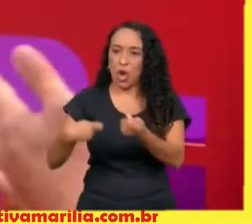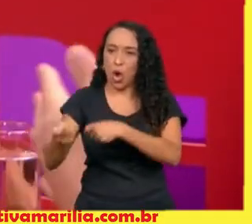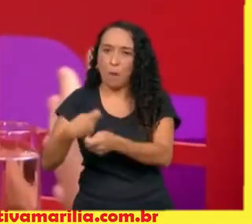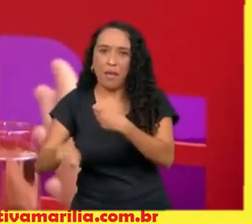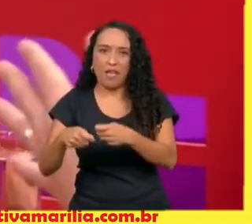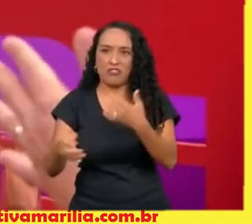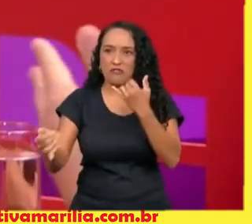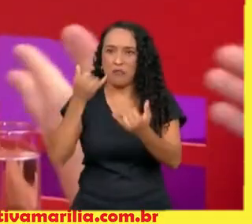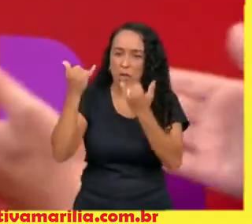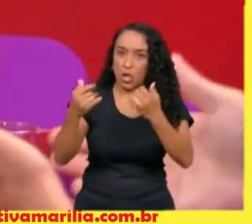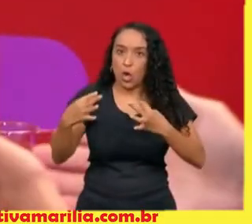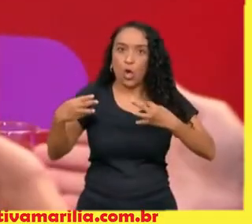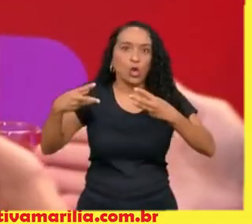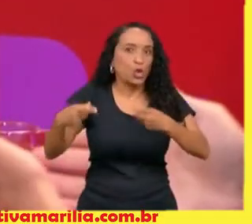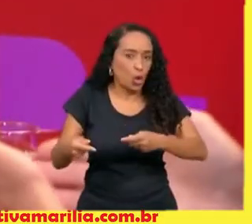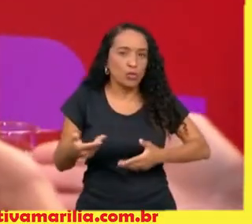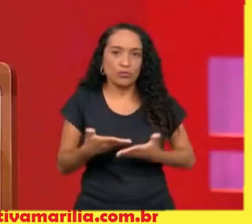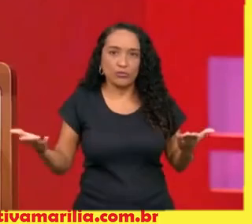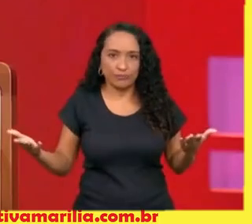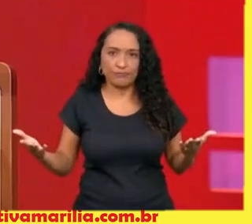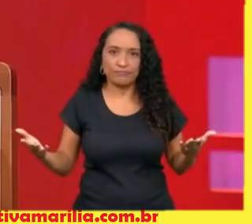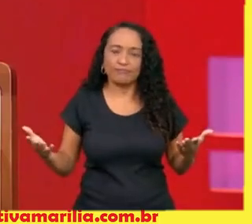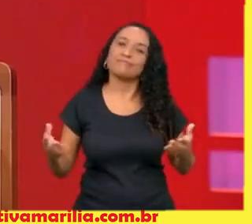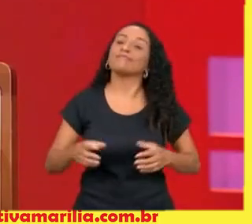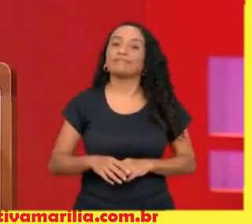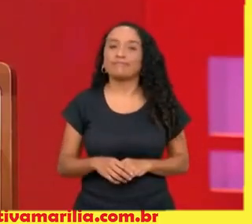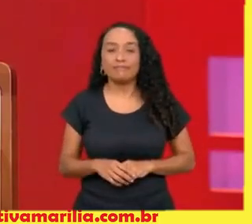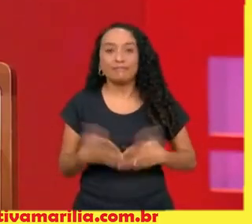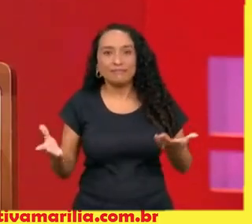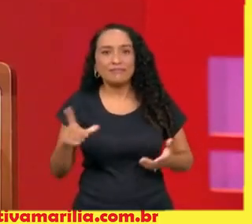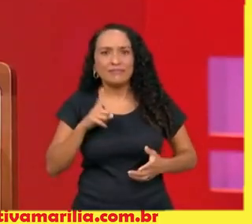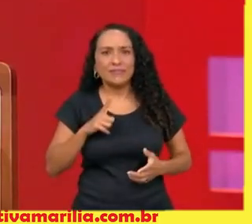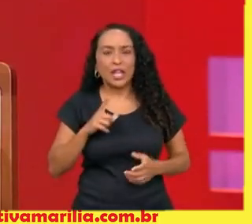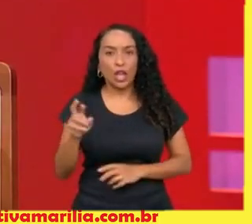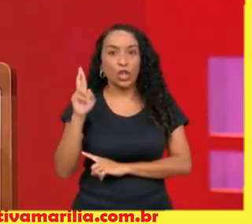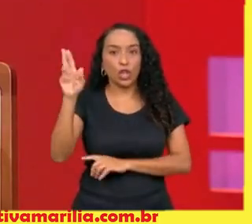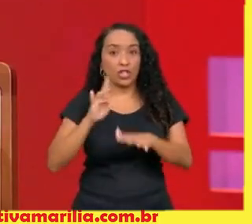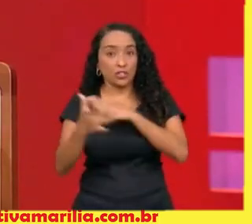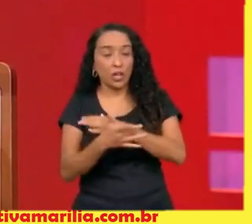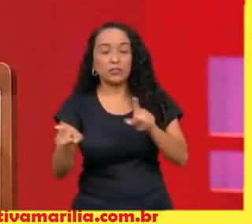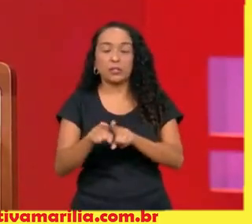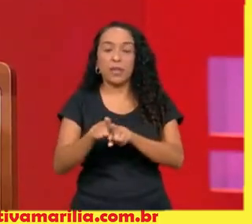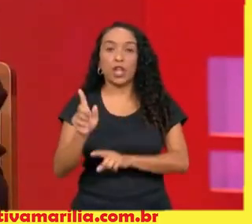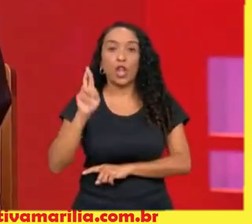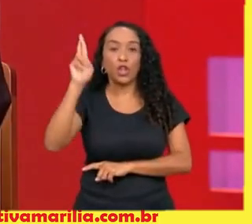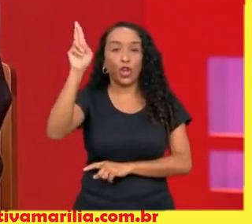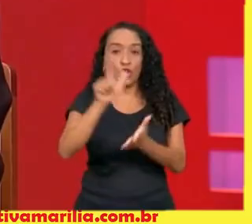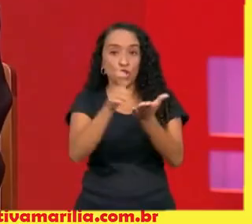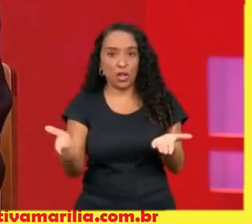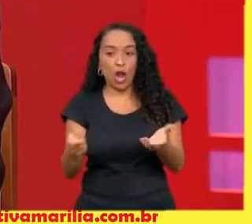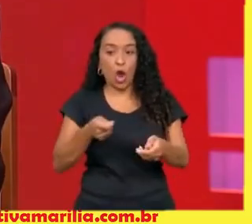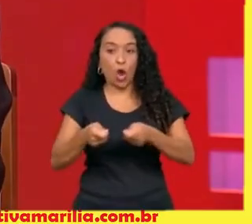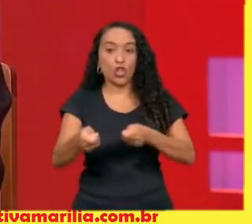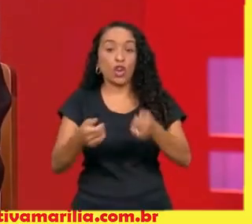de informação. O Jeff Bezos é dono do Washington Post, né? Então você tem dono de rede social, dono de grandes jornais que controlam o fluxo da